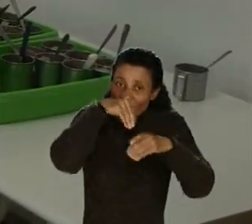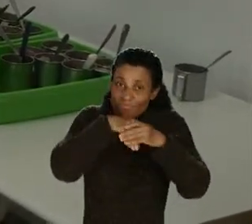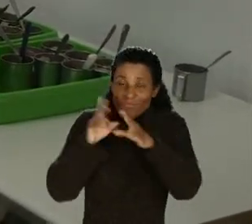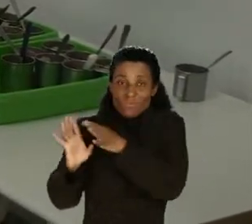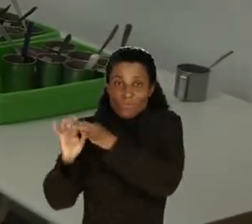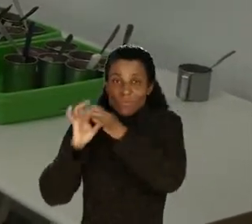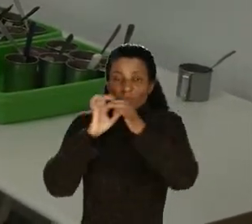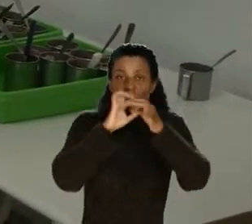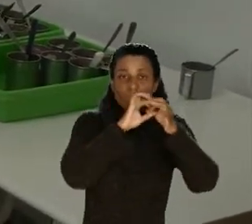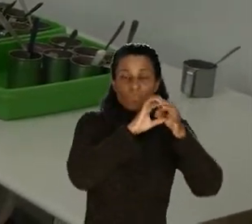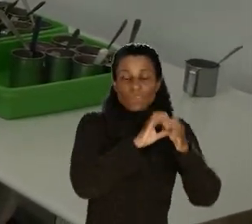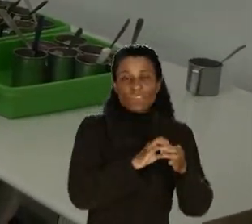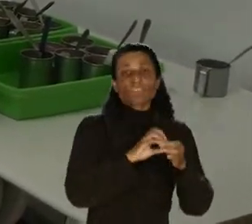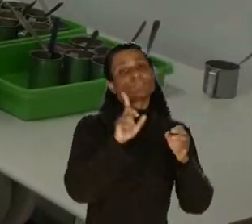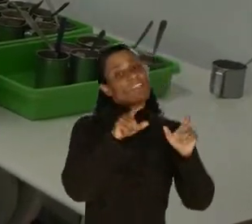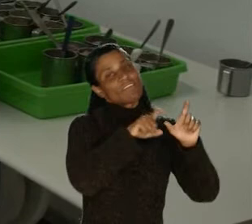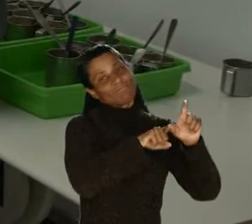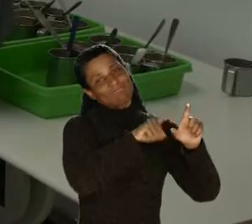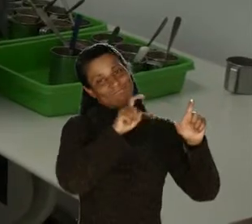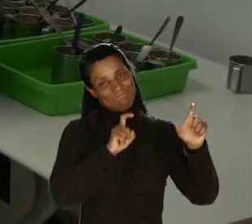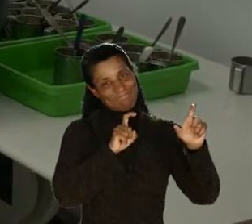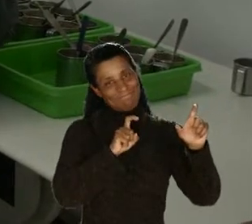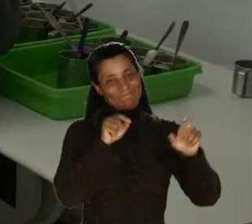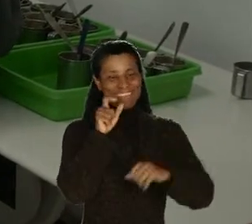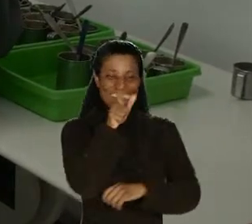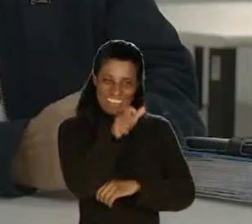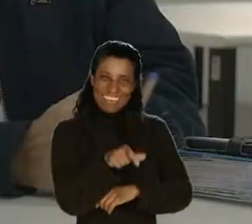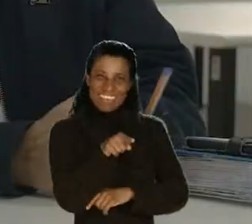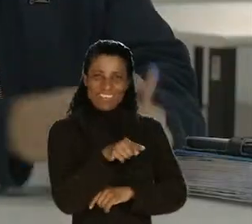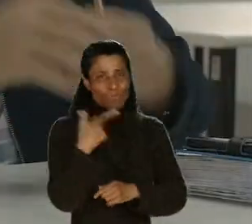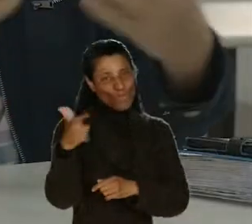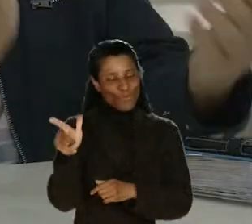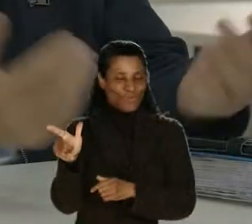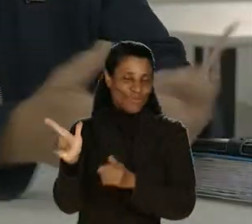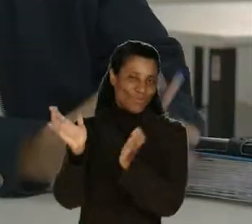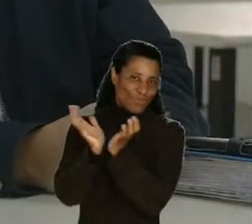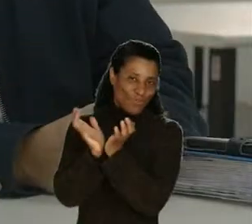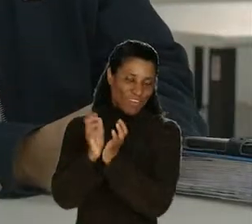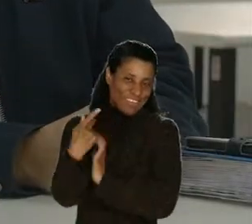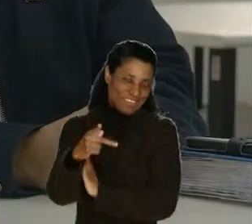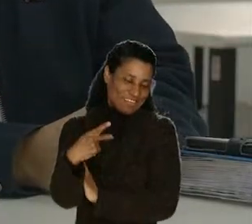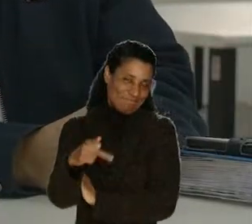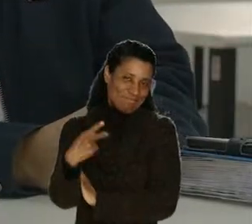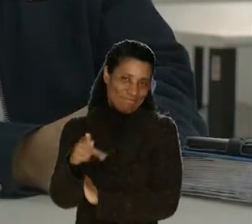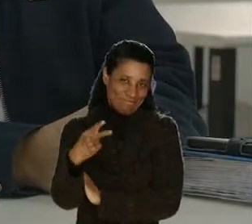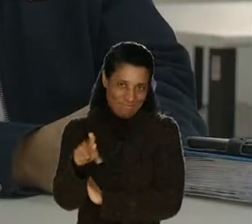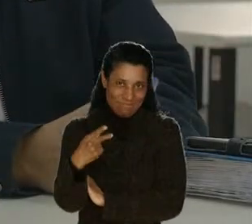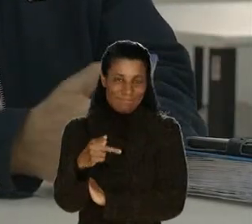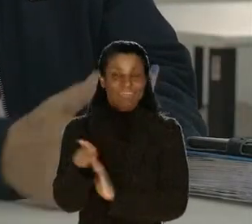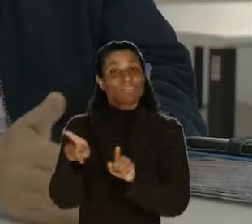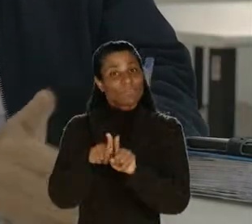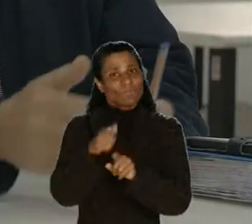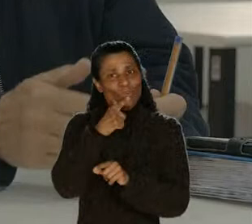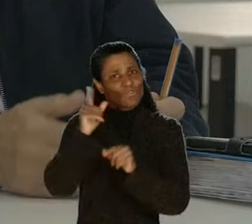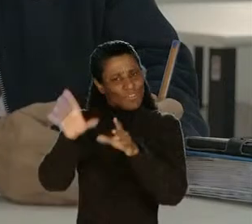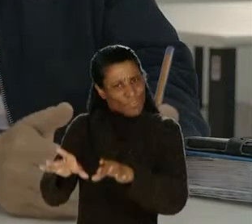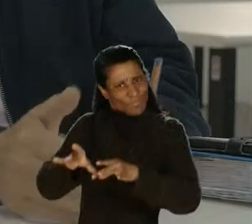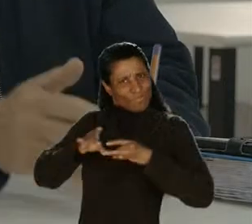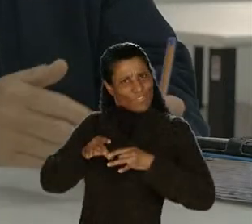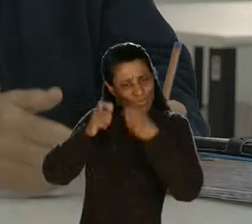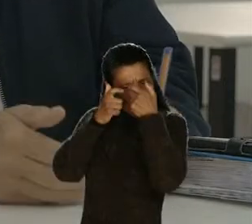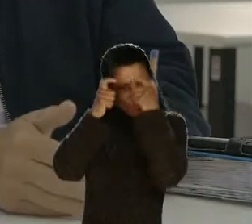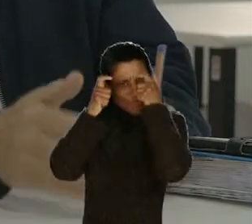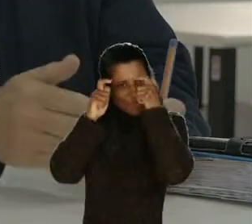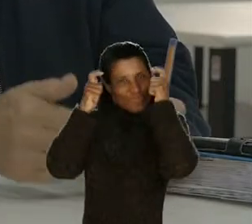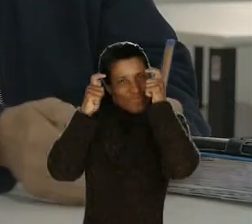inserido dentro desse contexto de chamada autonomia. E o Andrew e muitos outros colegas dele, ao longo do tempo, foram